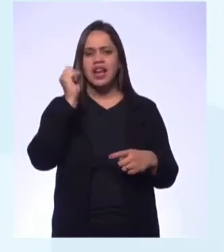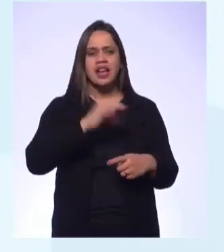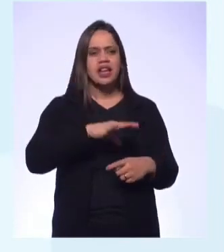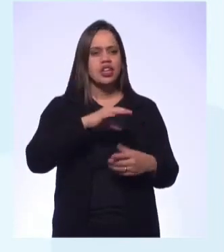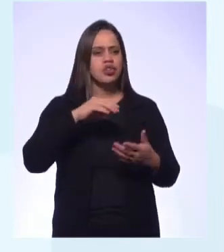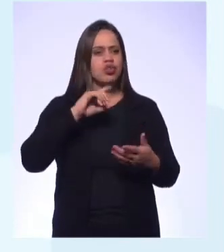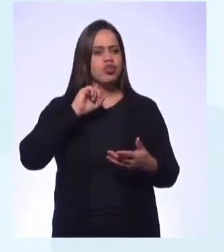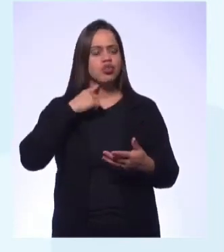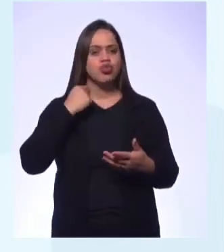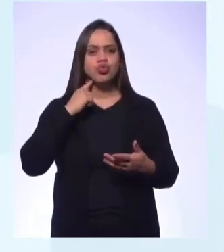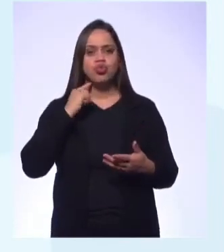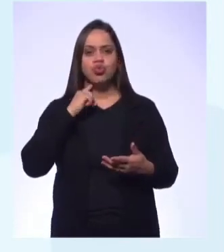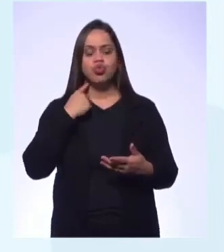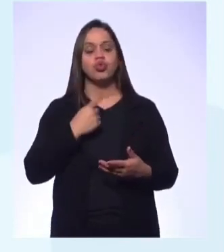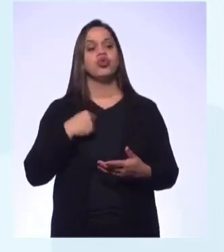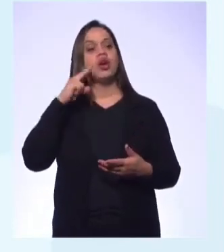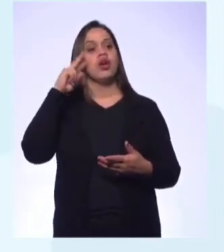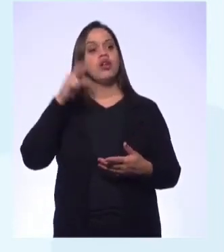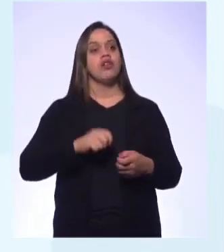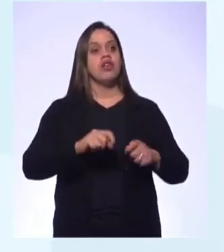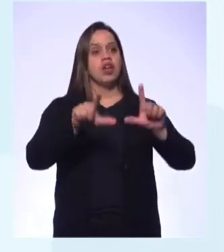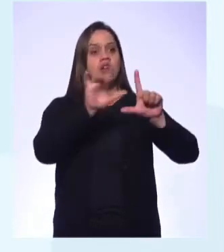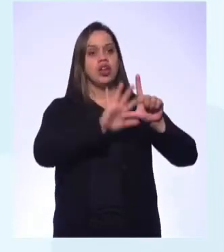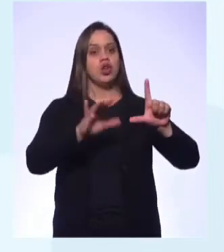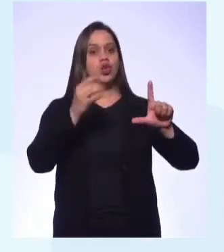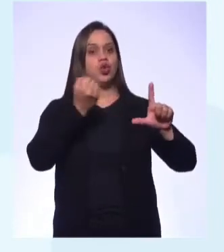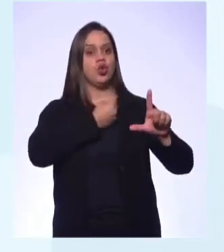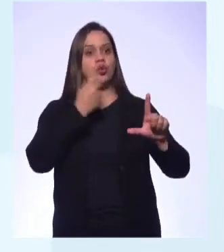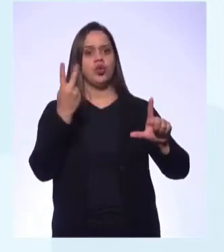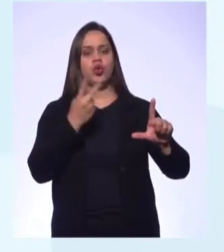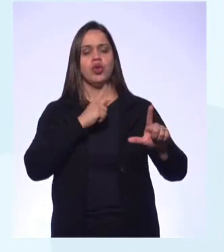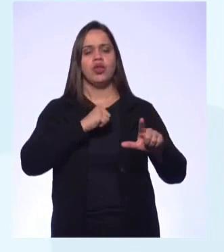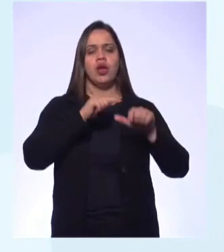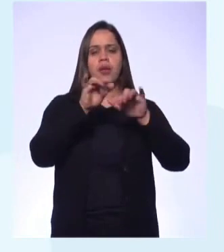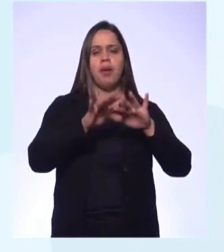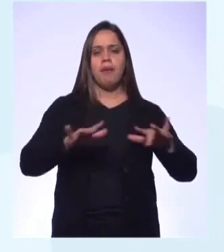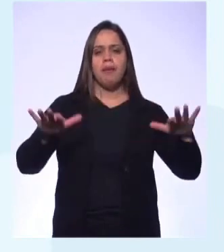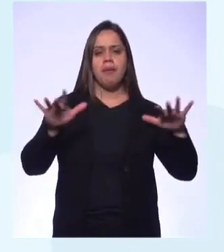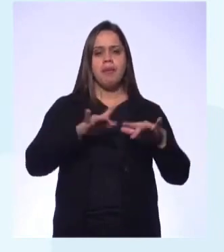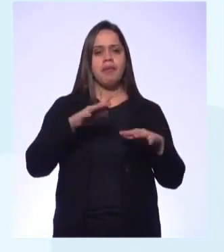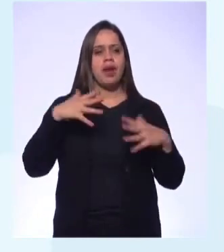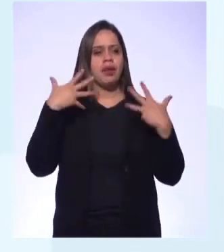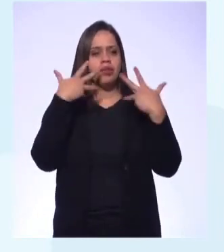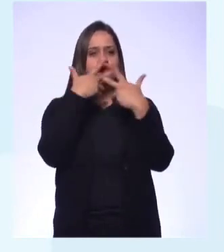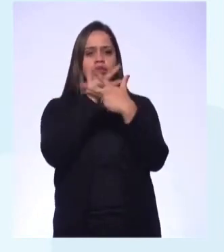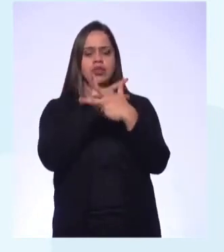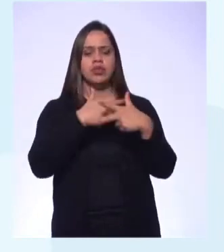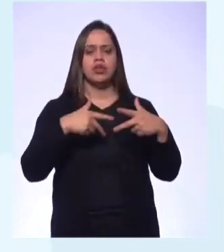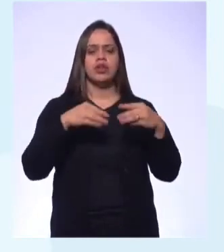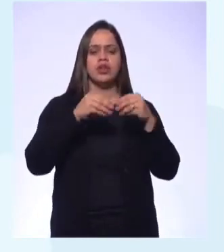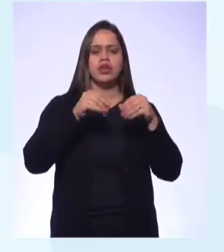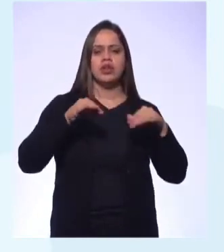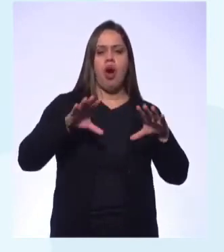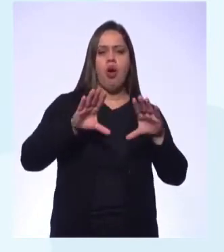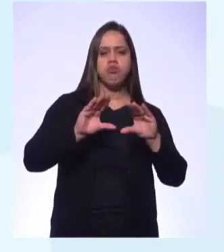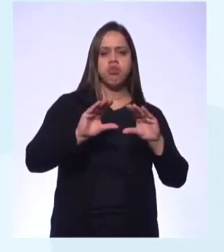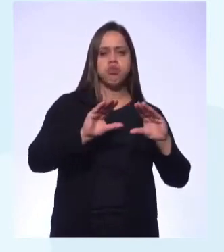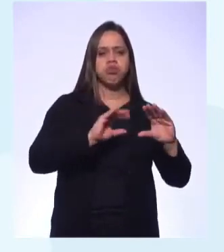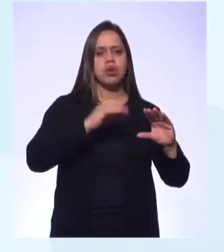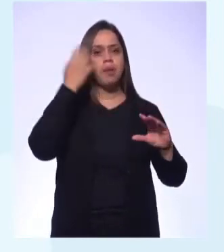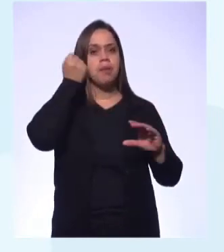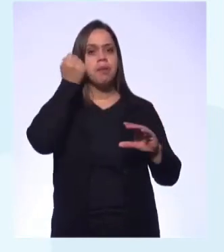na imagem 2, nós já temos uma praia que parece paradisíaca, com uma areia mais fofinha, fininha,